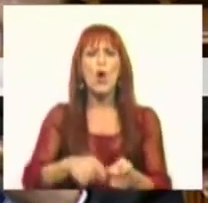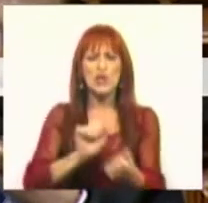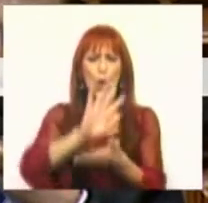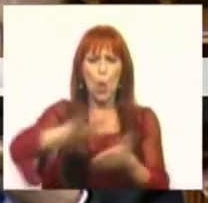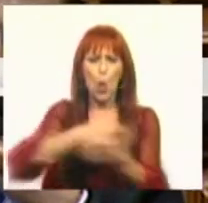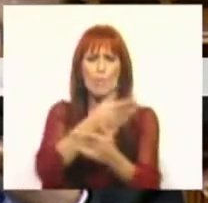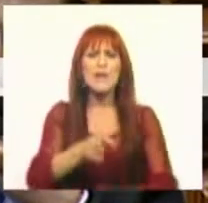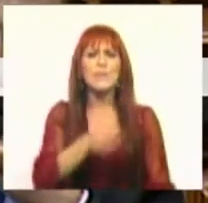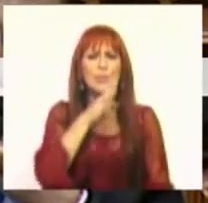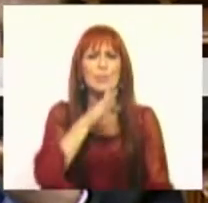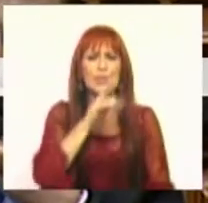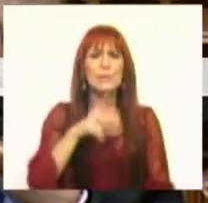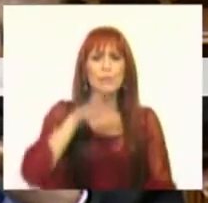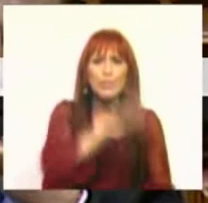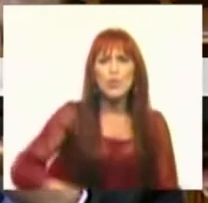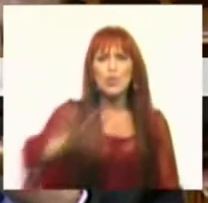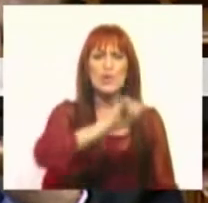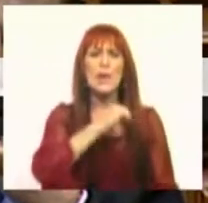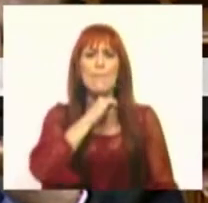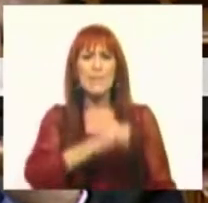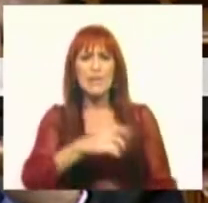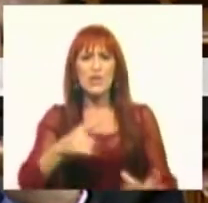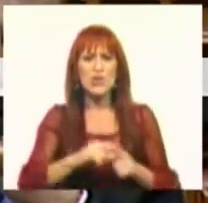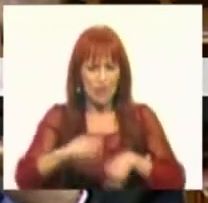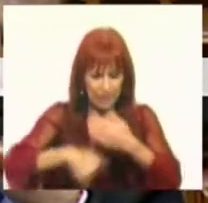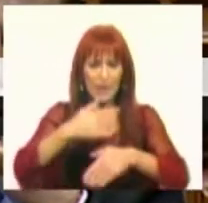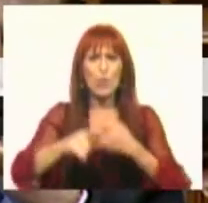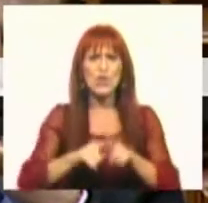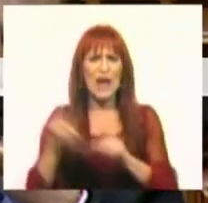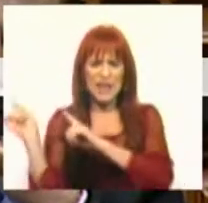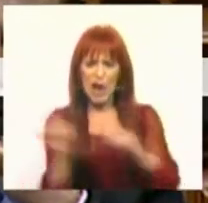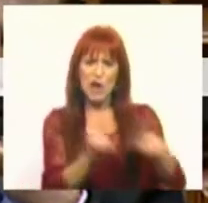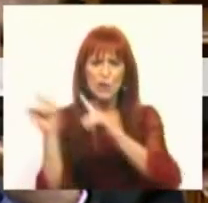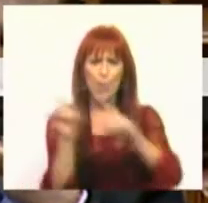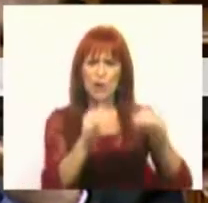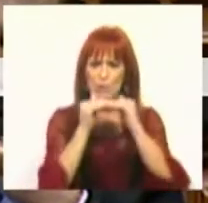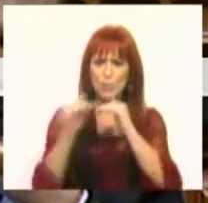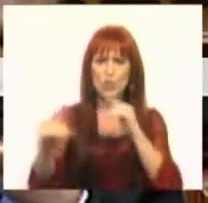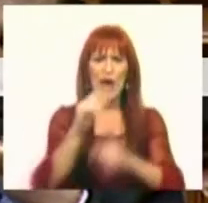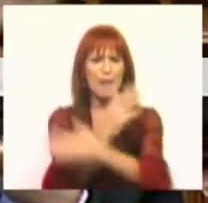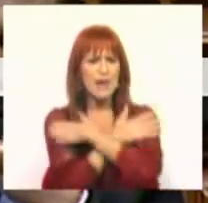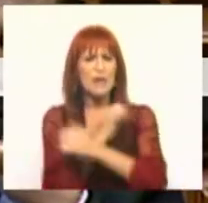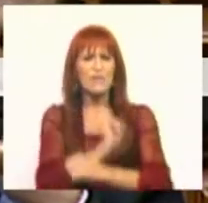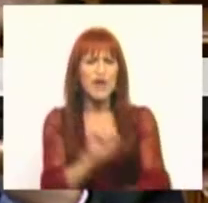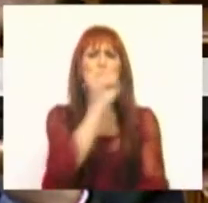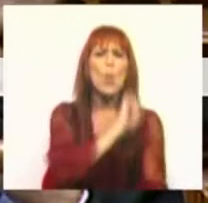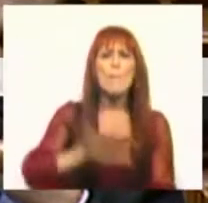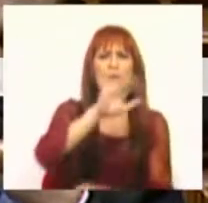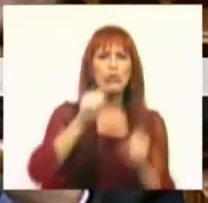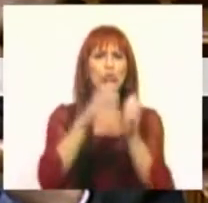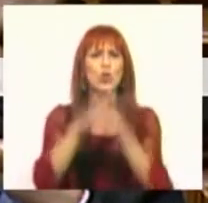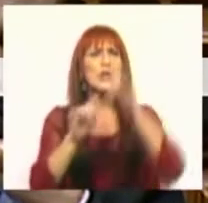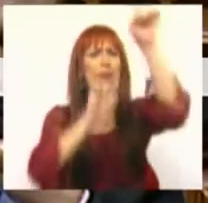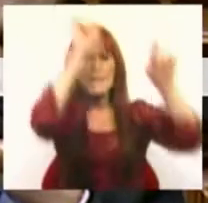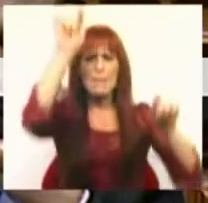plano ferroviário nacional que permita levar um transporte sustentável e amigo do ambiente a todos os